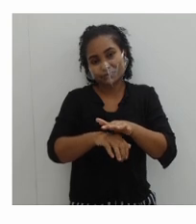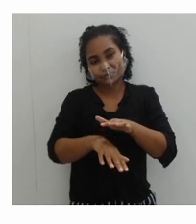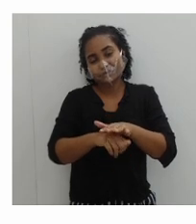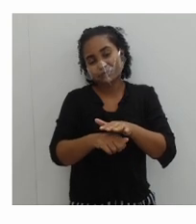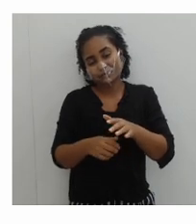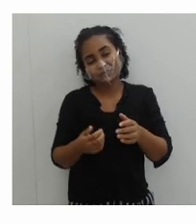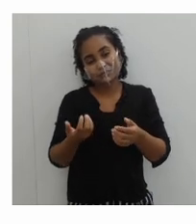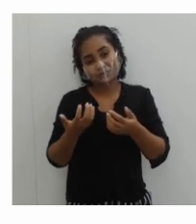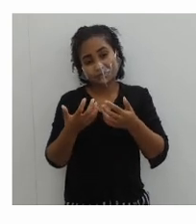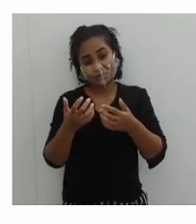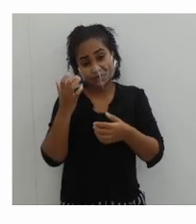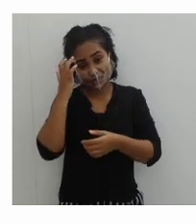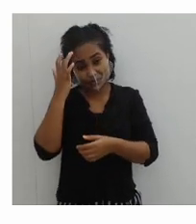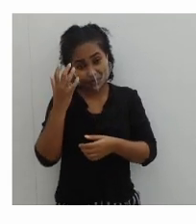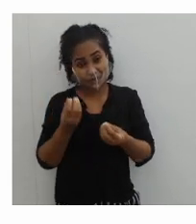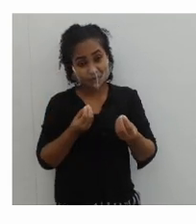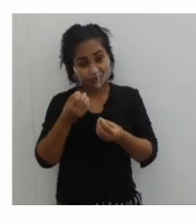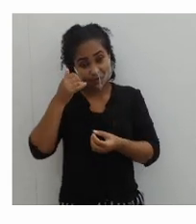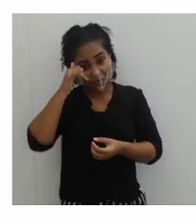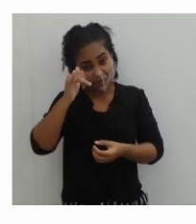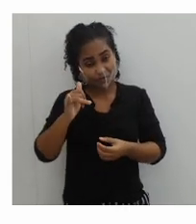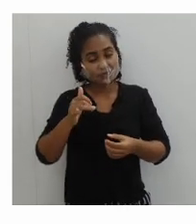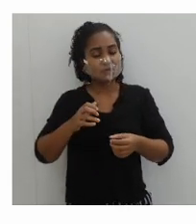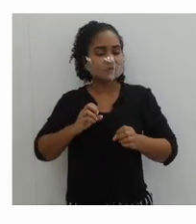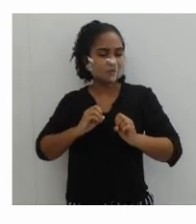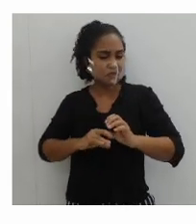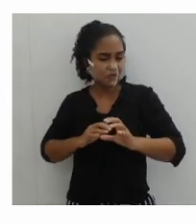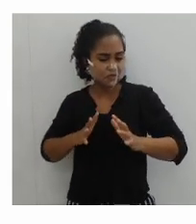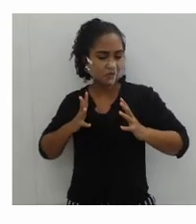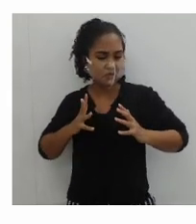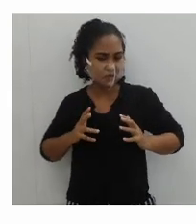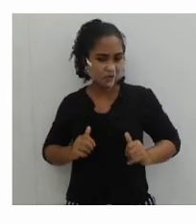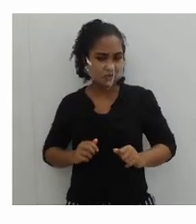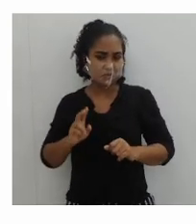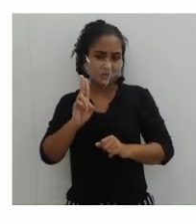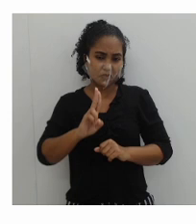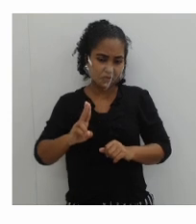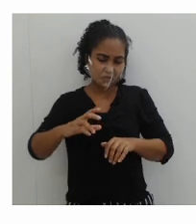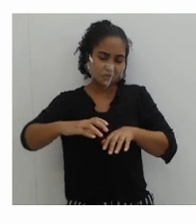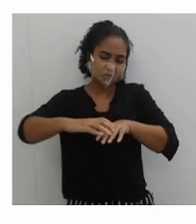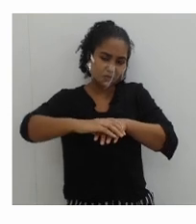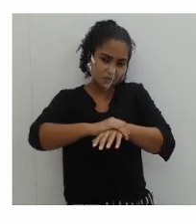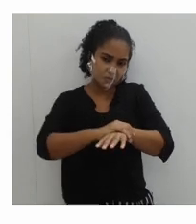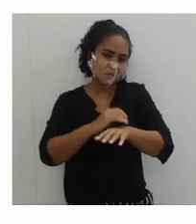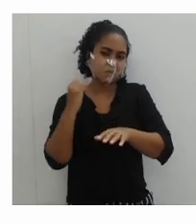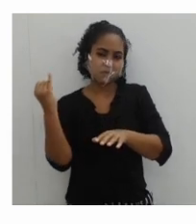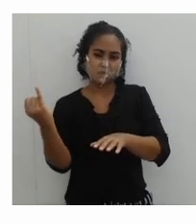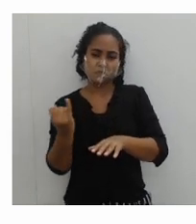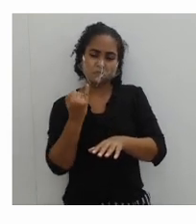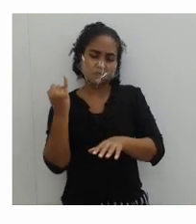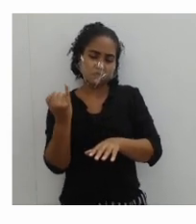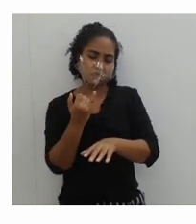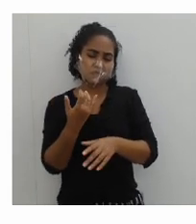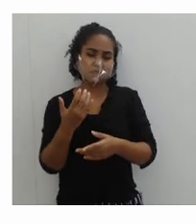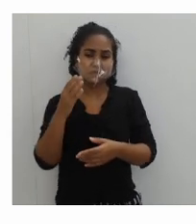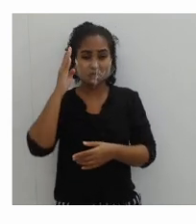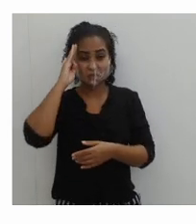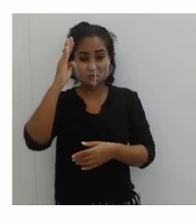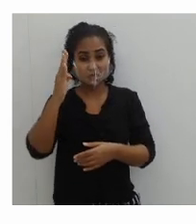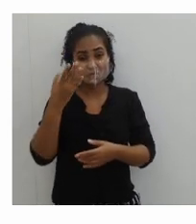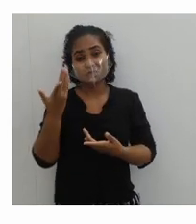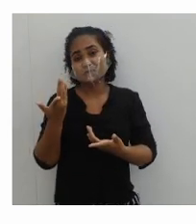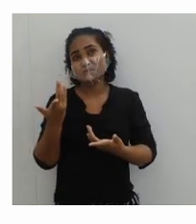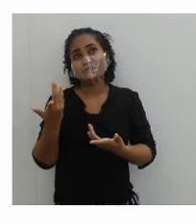esse verme. A prevenção, a educação sanitária, o uso de calçados é muito importante, principalmente em área